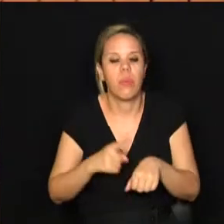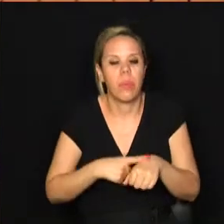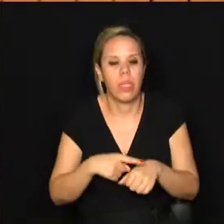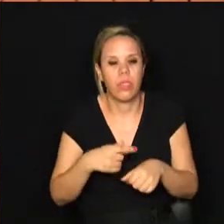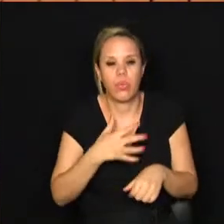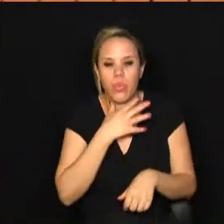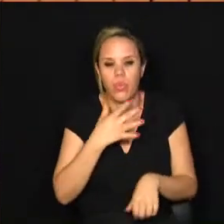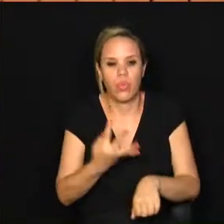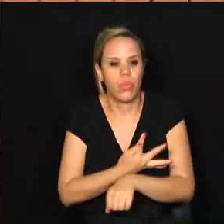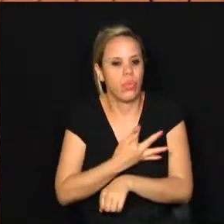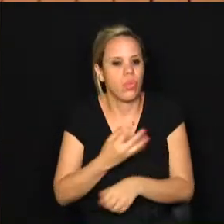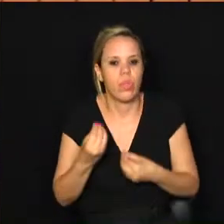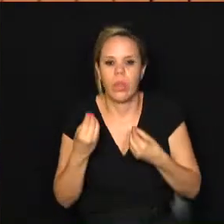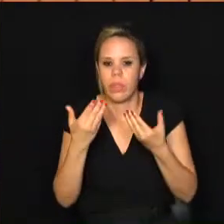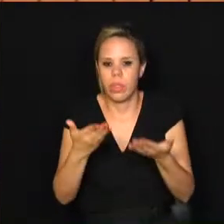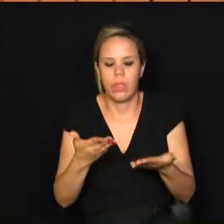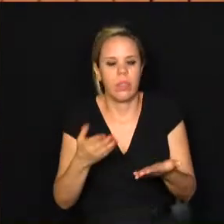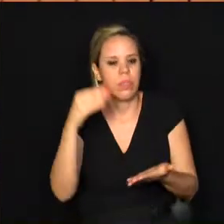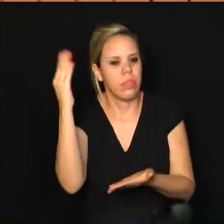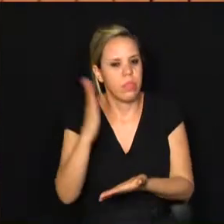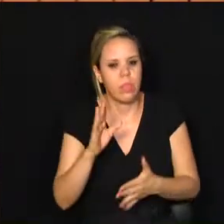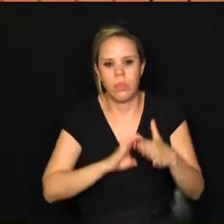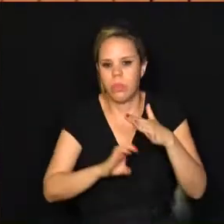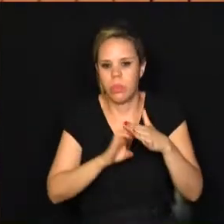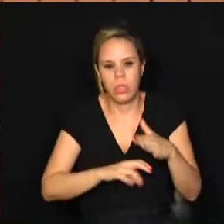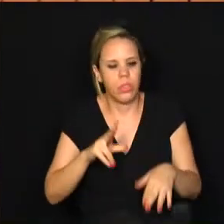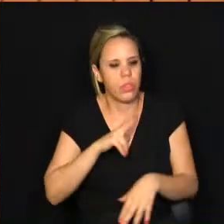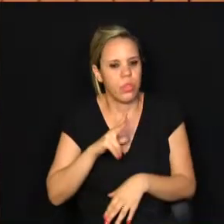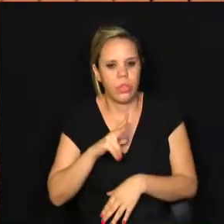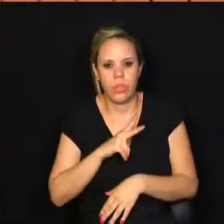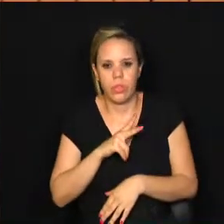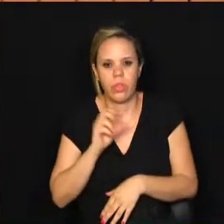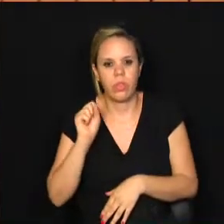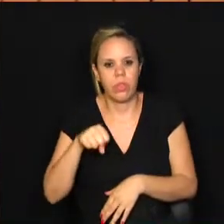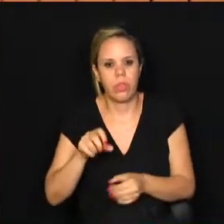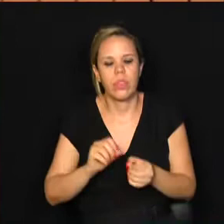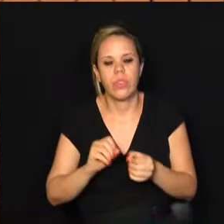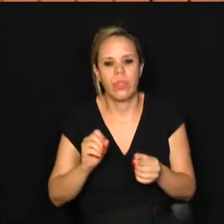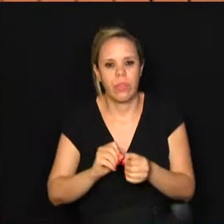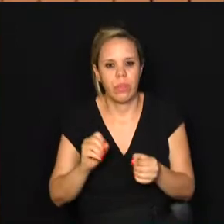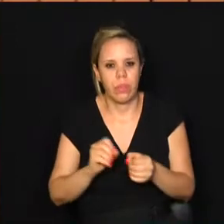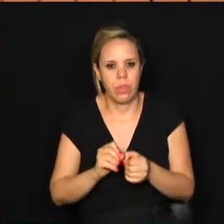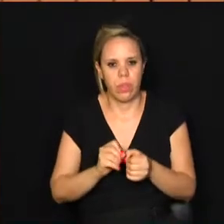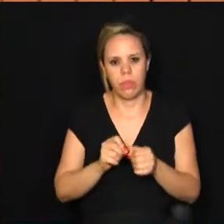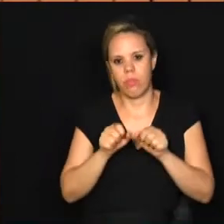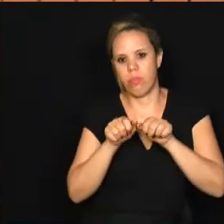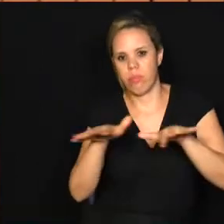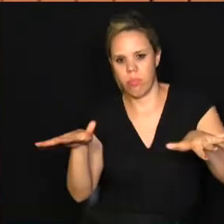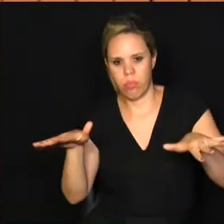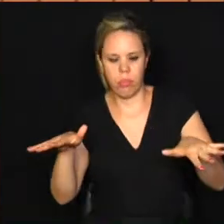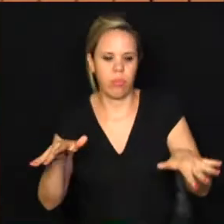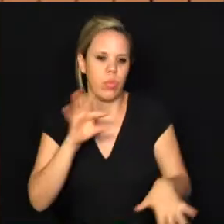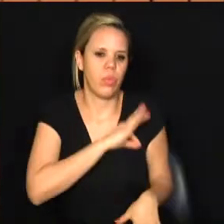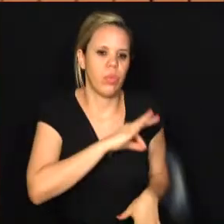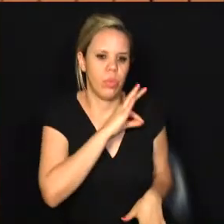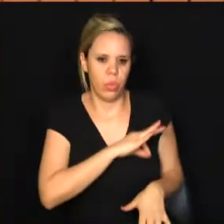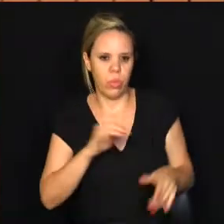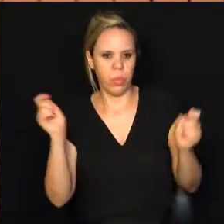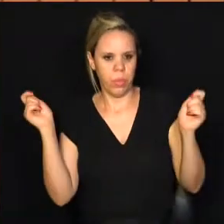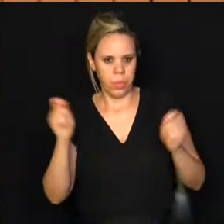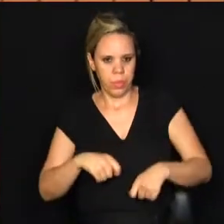entregando o patrimônio nacional para as empresas privadas, e sim fazendo uma distribuição de renda que seja